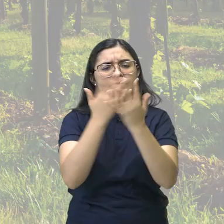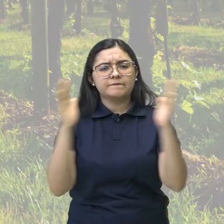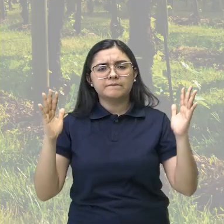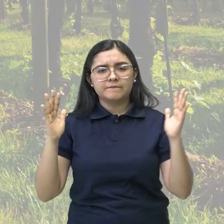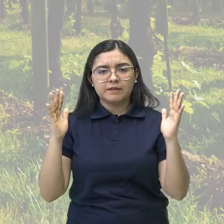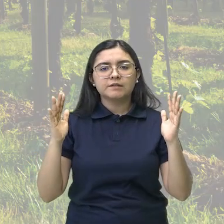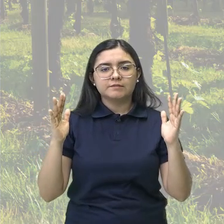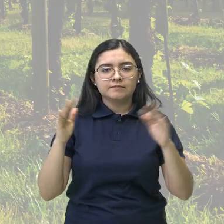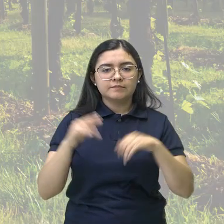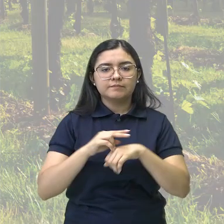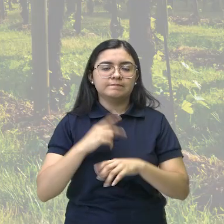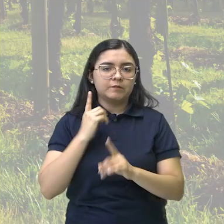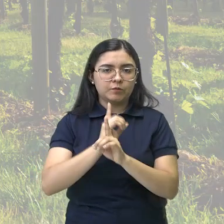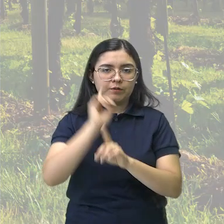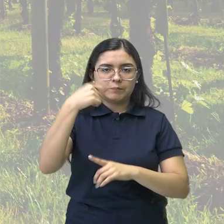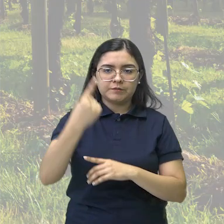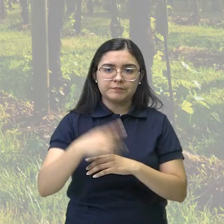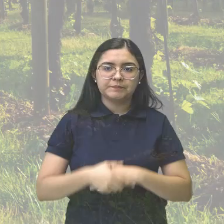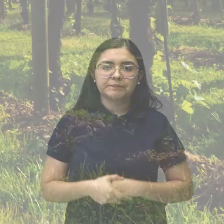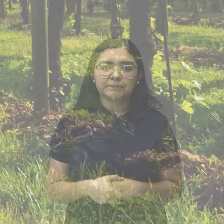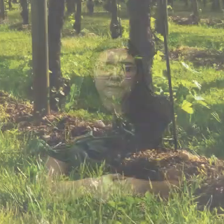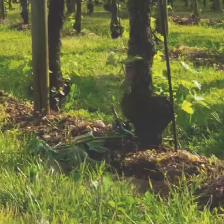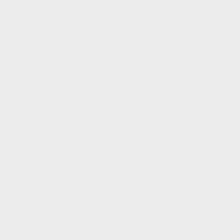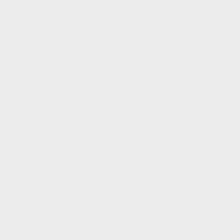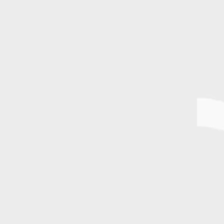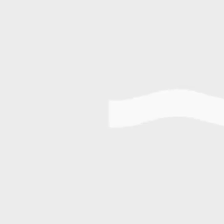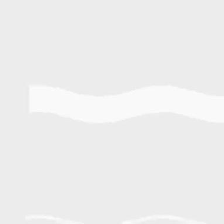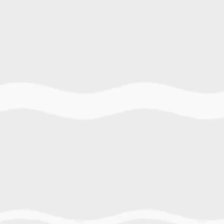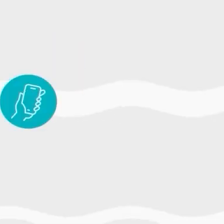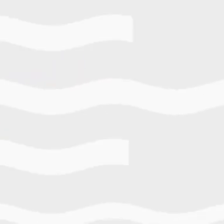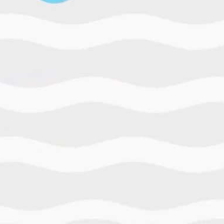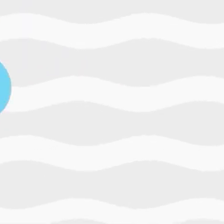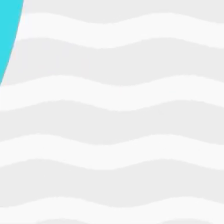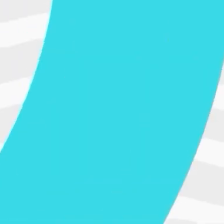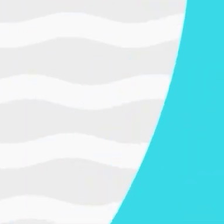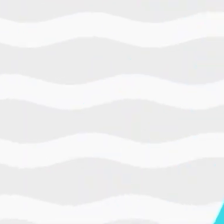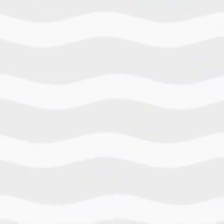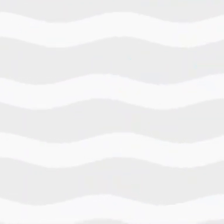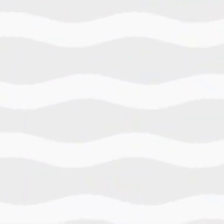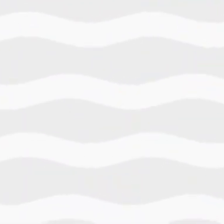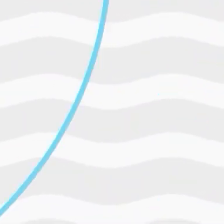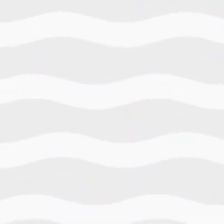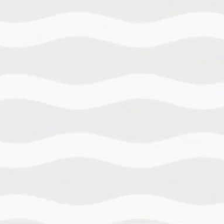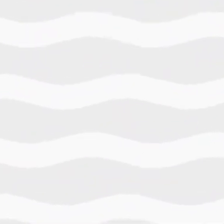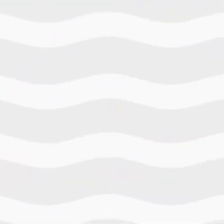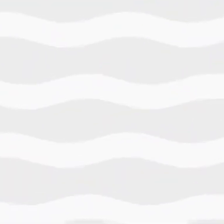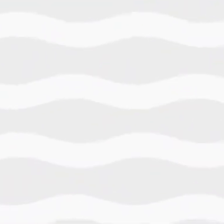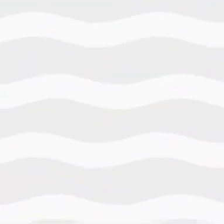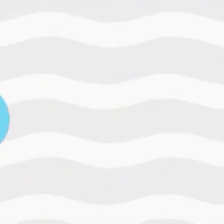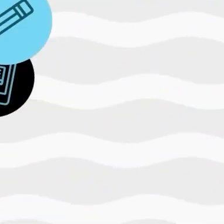verde, e até a próxima.